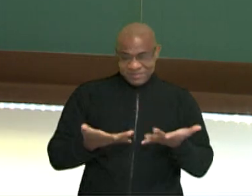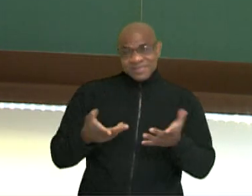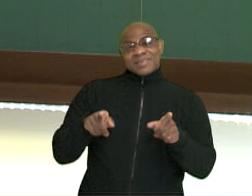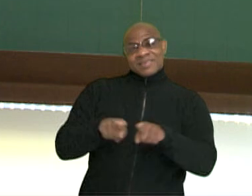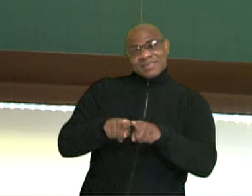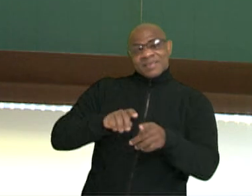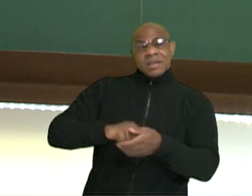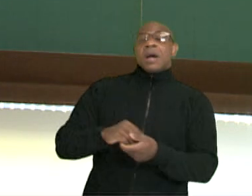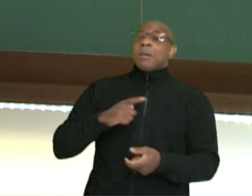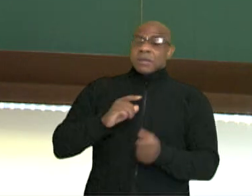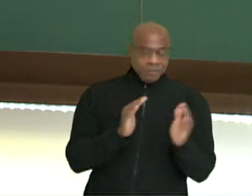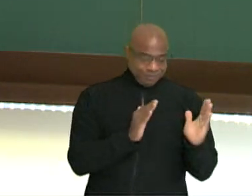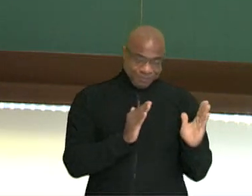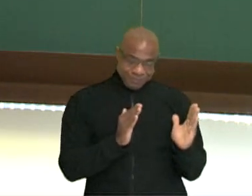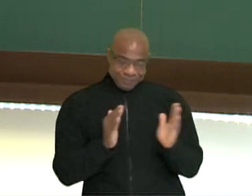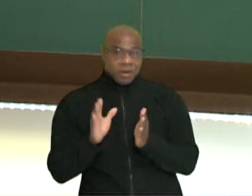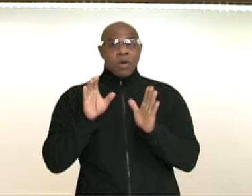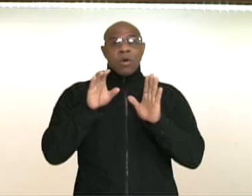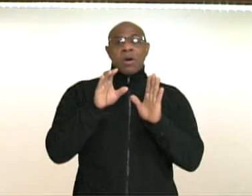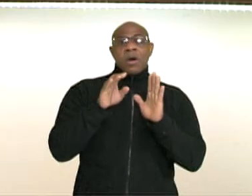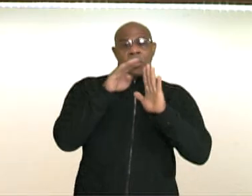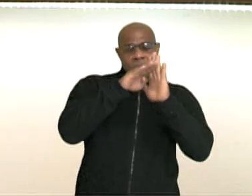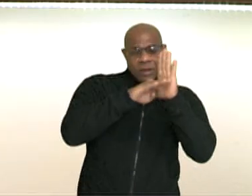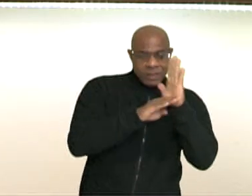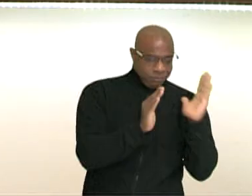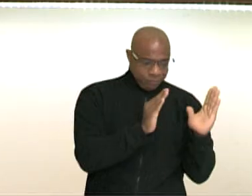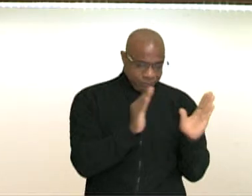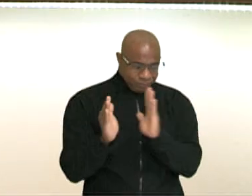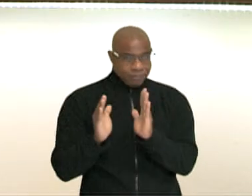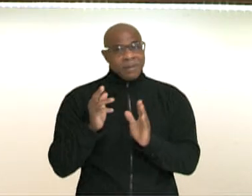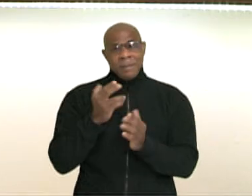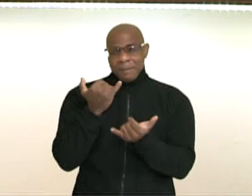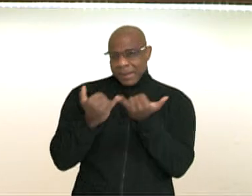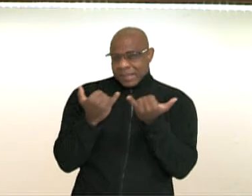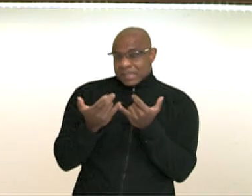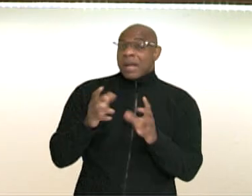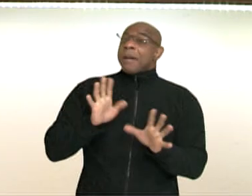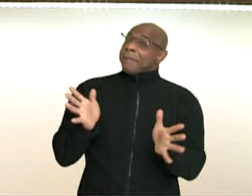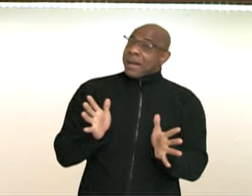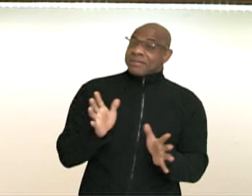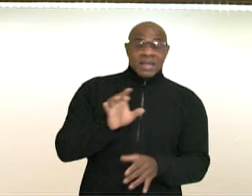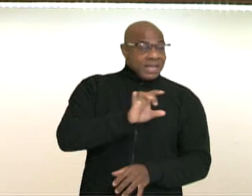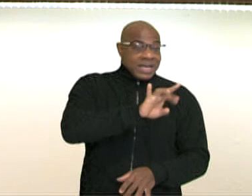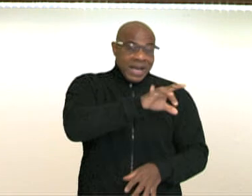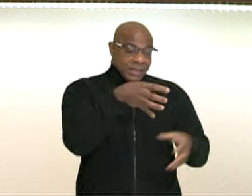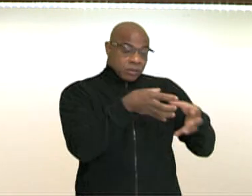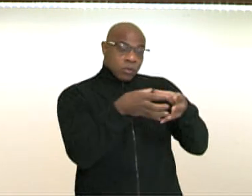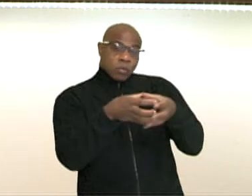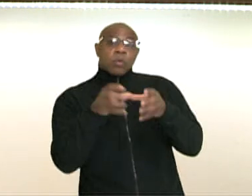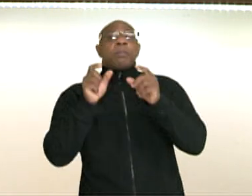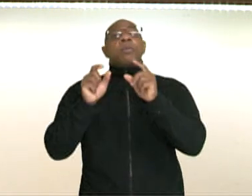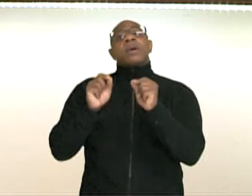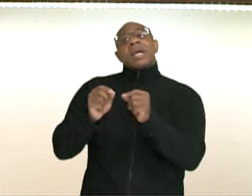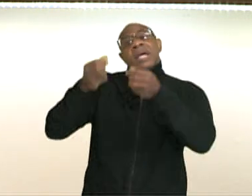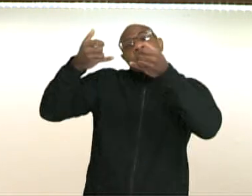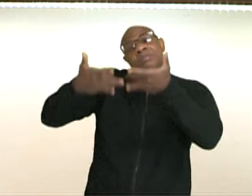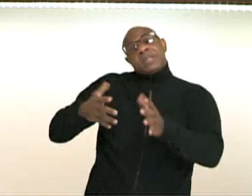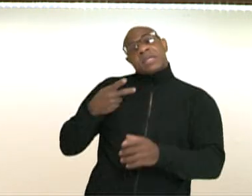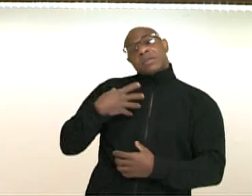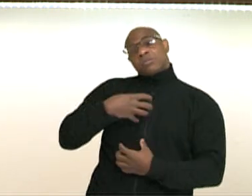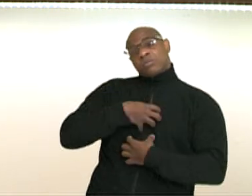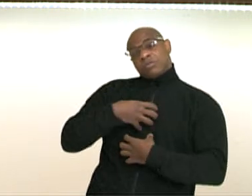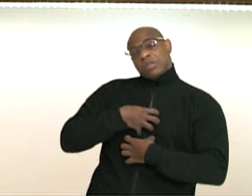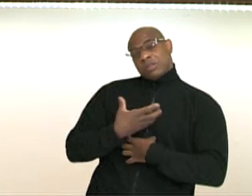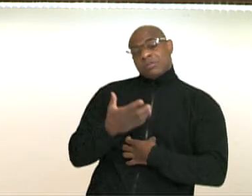um roteiro parecido, mas cada um vai contar a sua maneira, Ou vão criar outras histórias. Então, cada região,